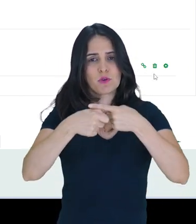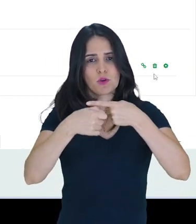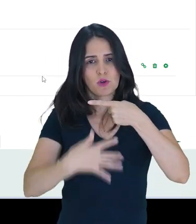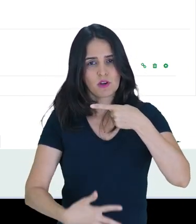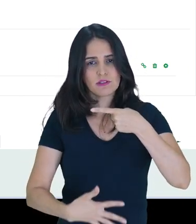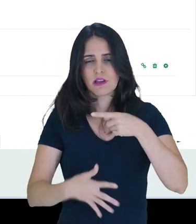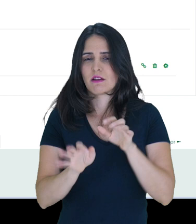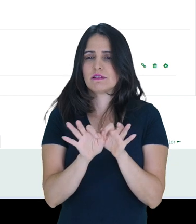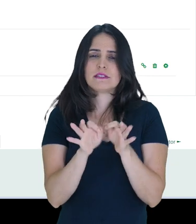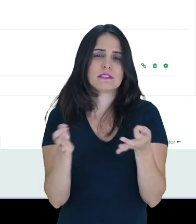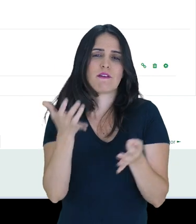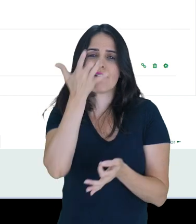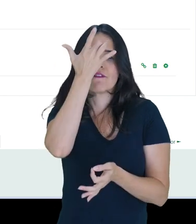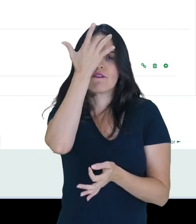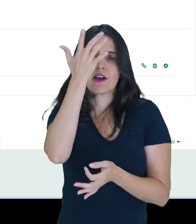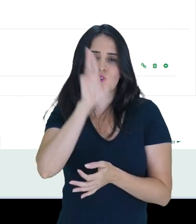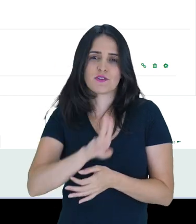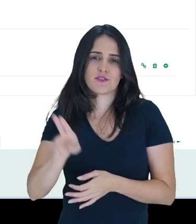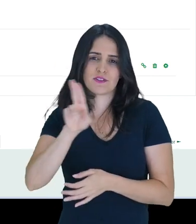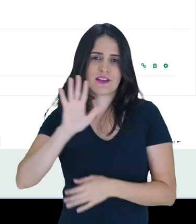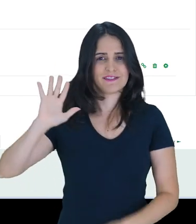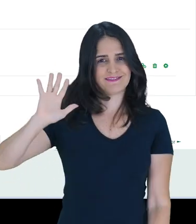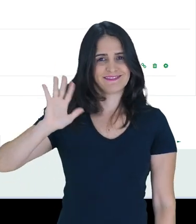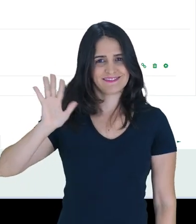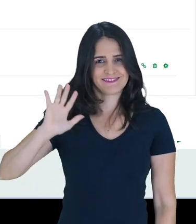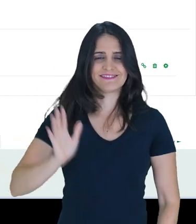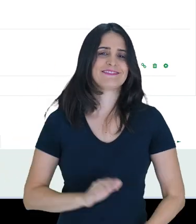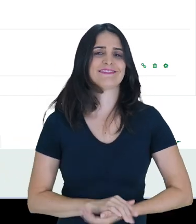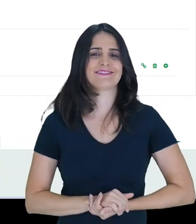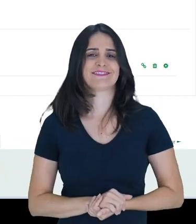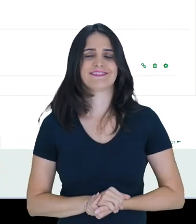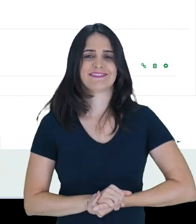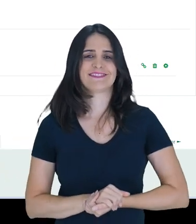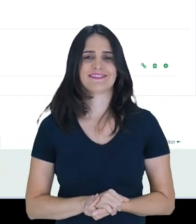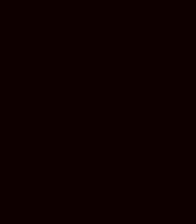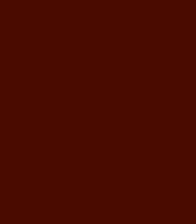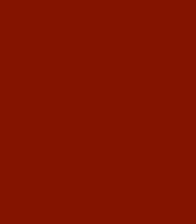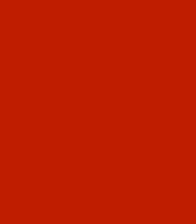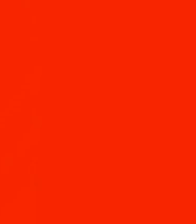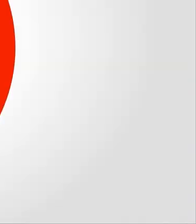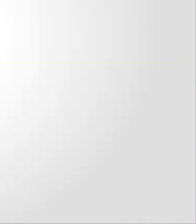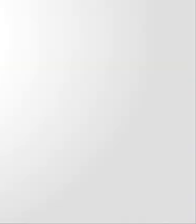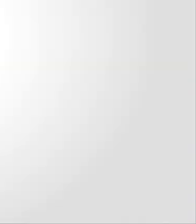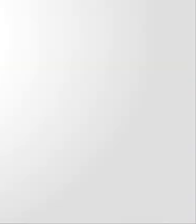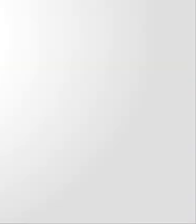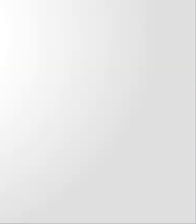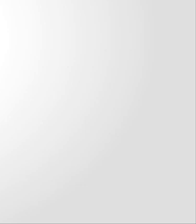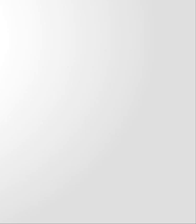do glossário muito simples e fácil de usar até a próxima